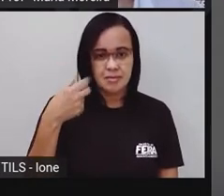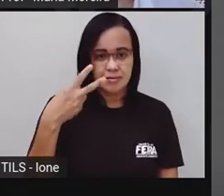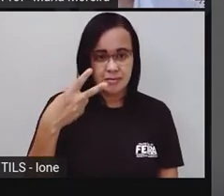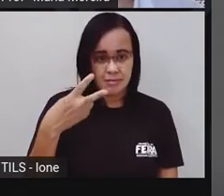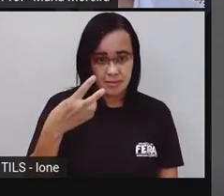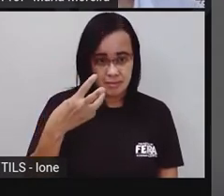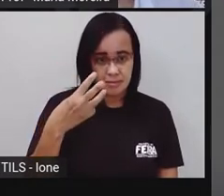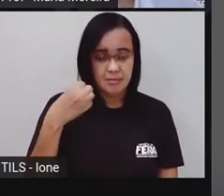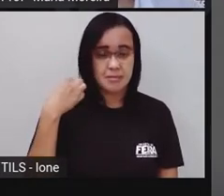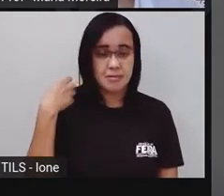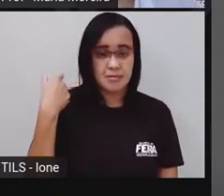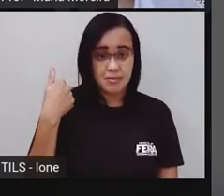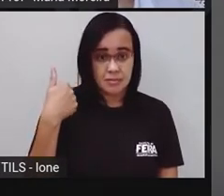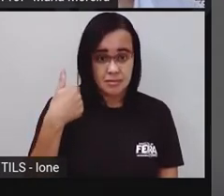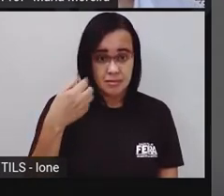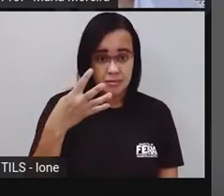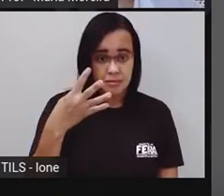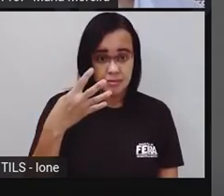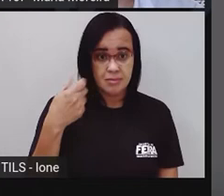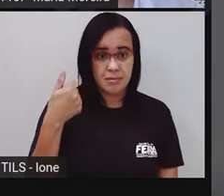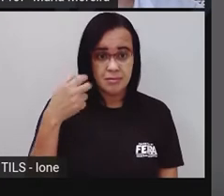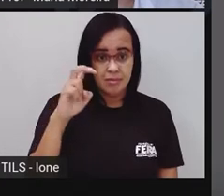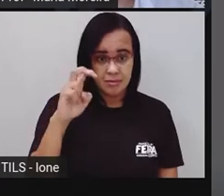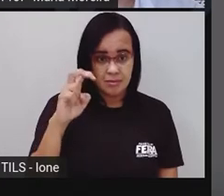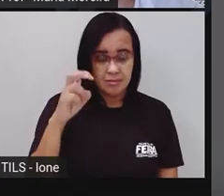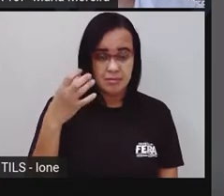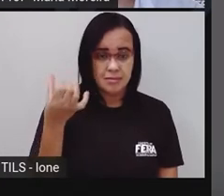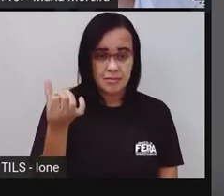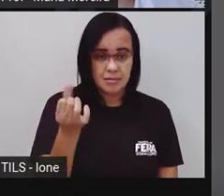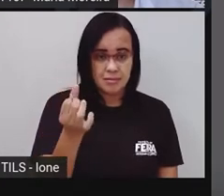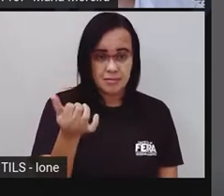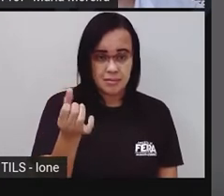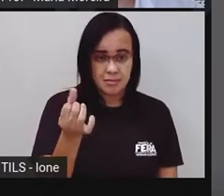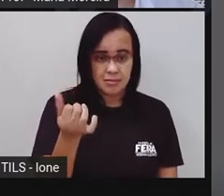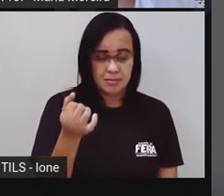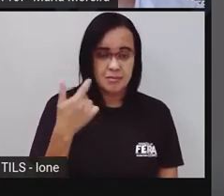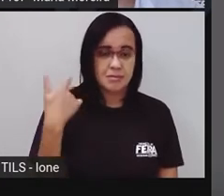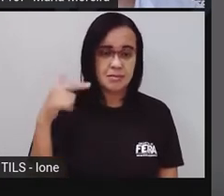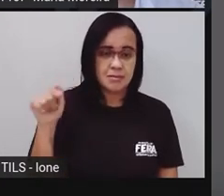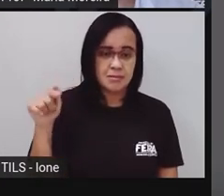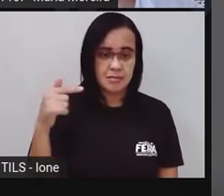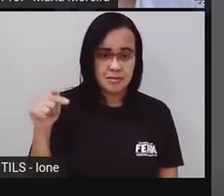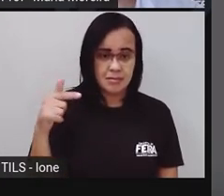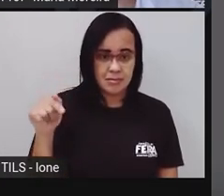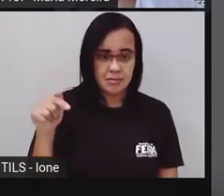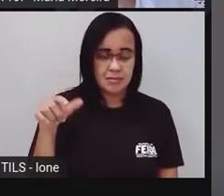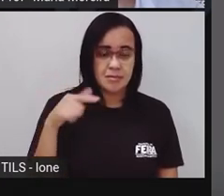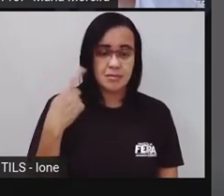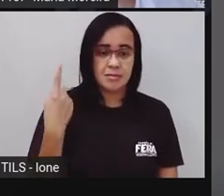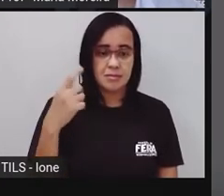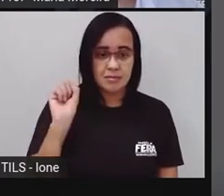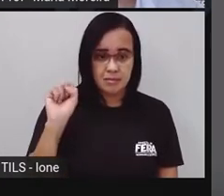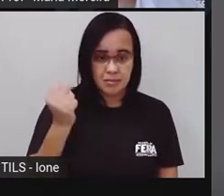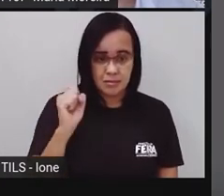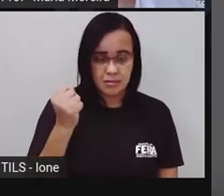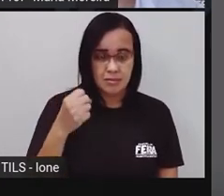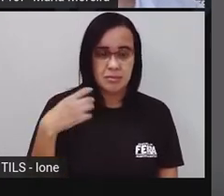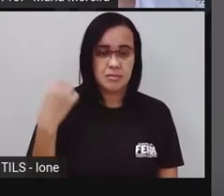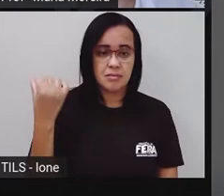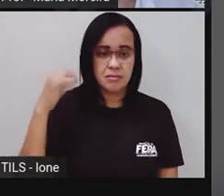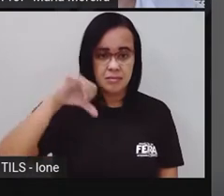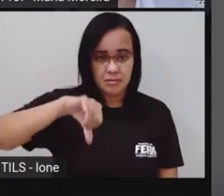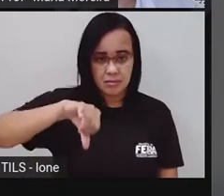em 13 14 15 16 17 18